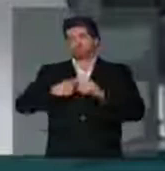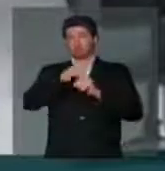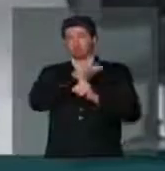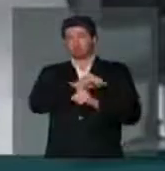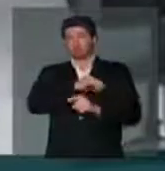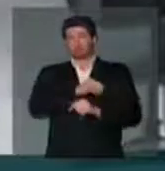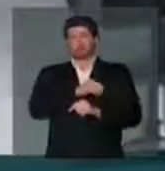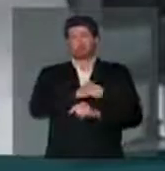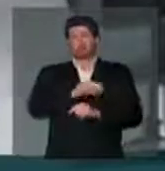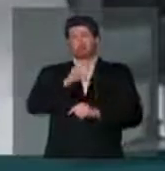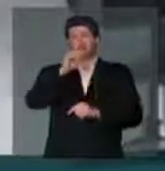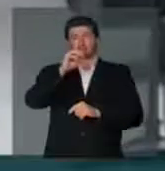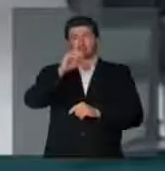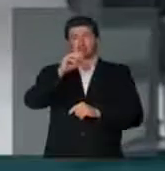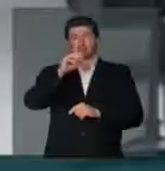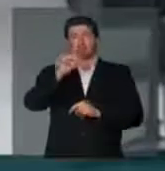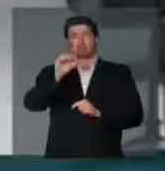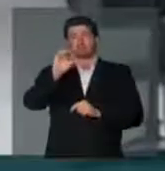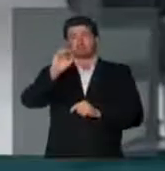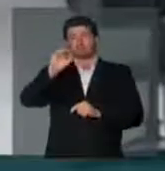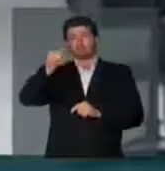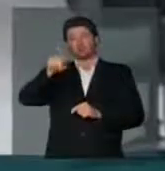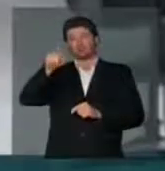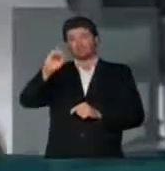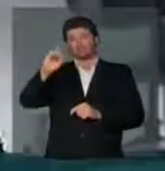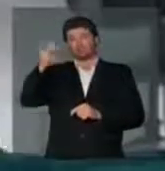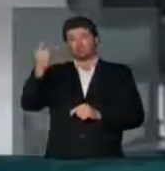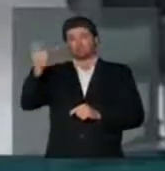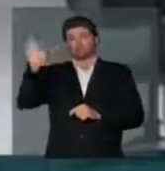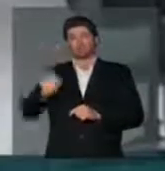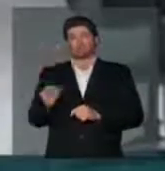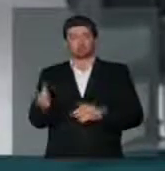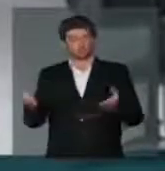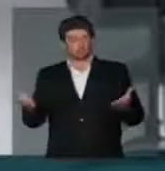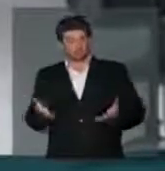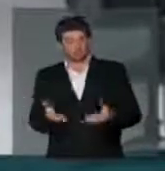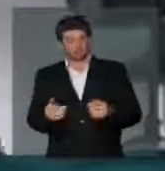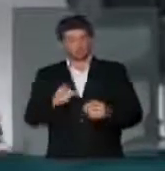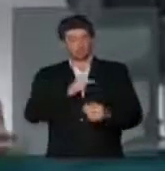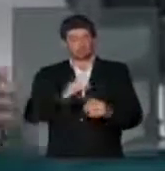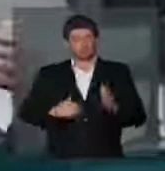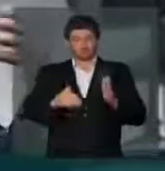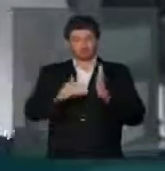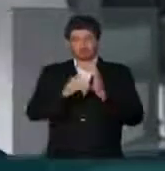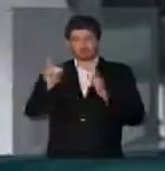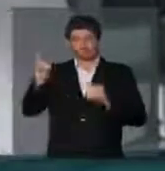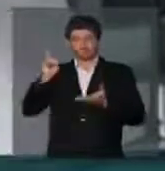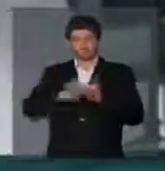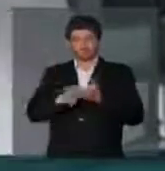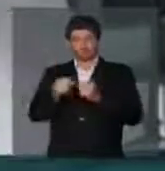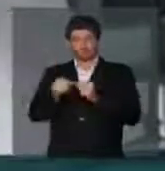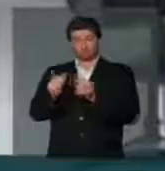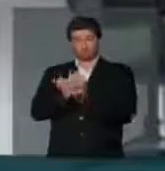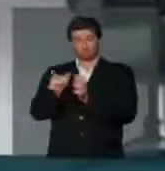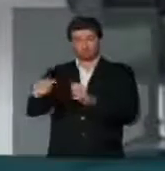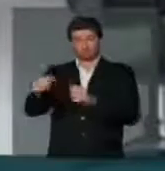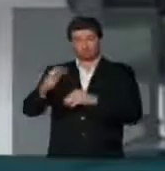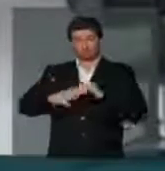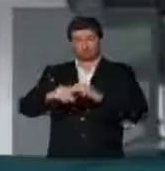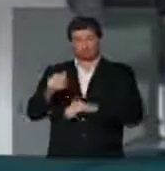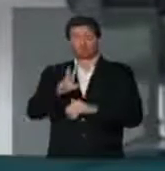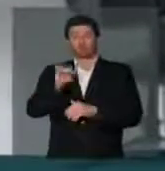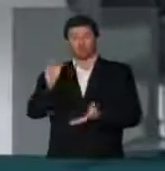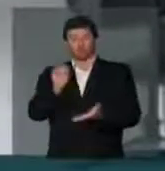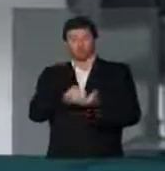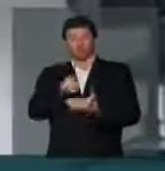0,1% de reajuste a essa categoria. E agora, o presidente do Senado, que havia feito um acordo com a categoria de que ia